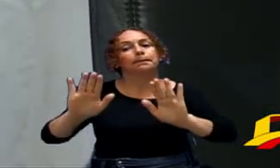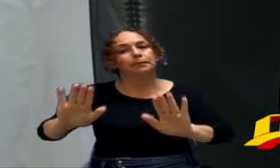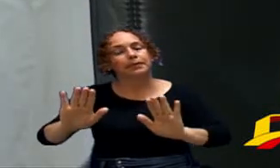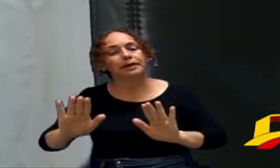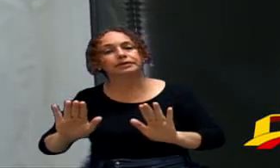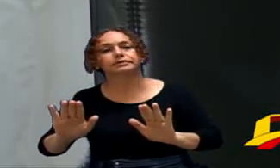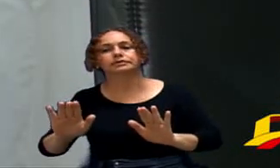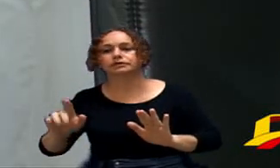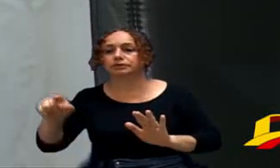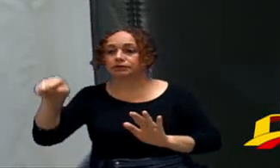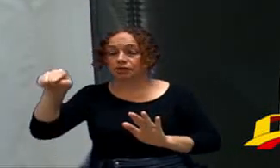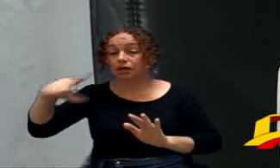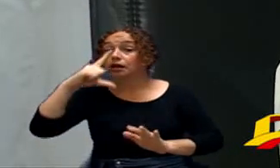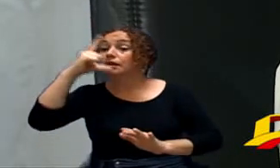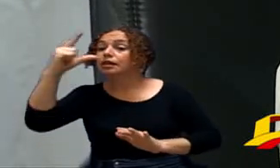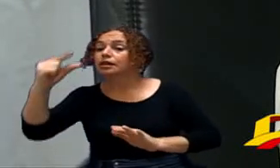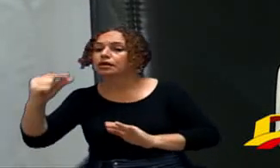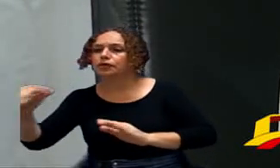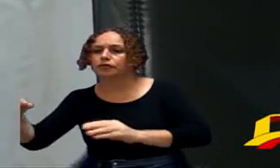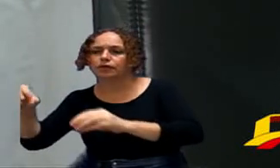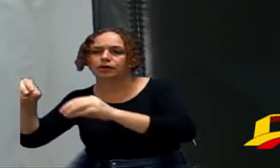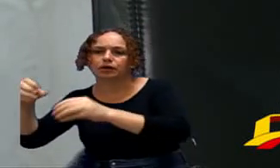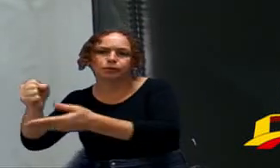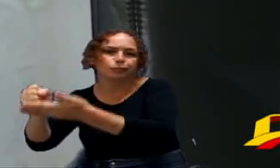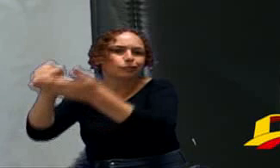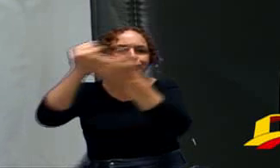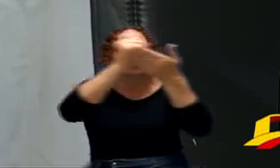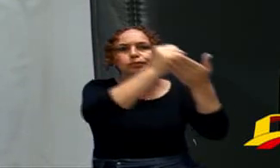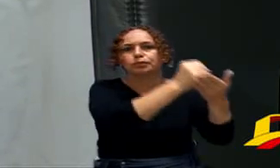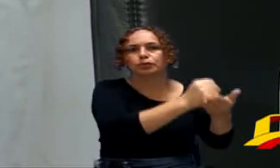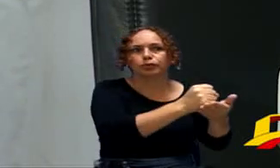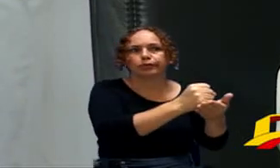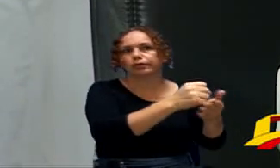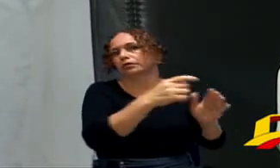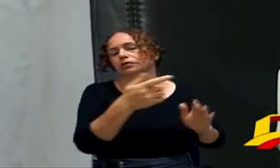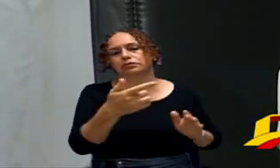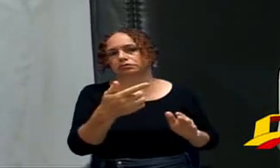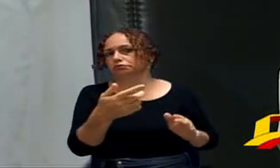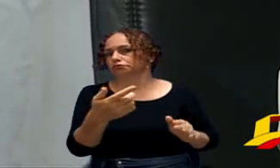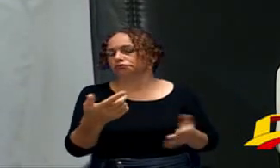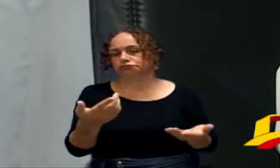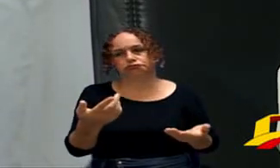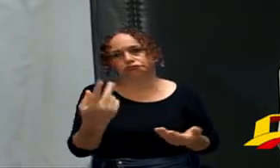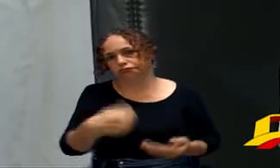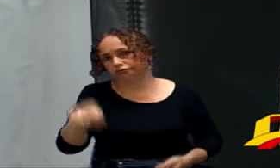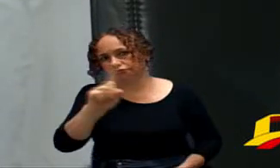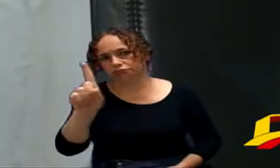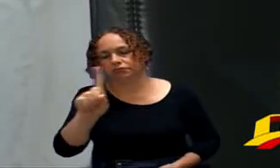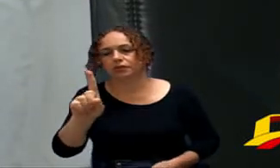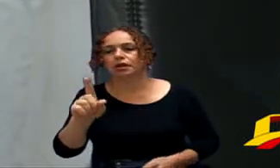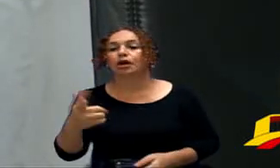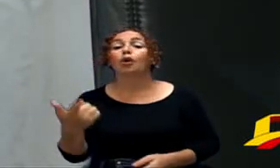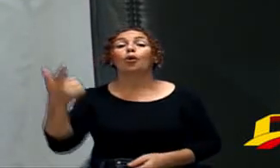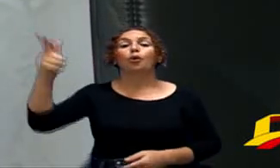para a retirada dele. Outra coisa sobre o patrimônio cultural, a lei...